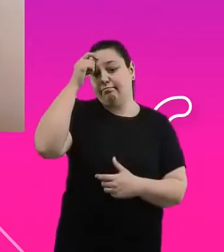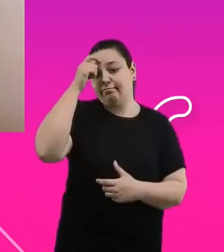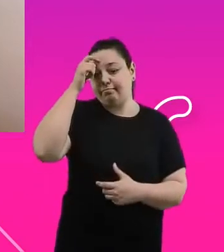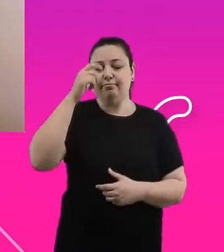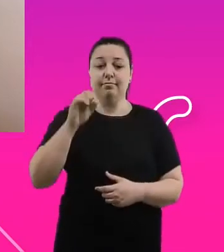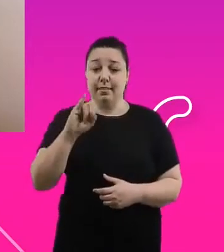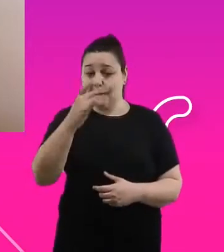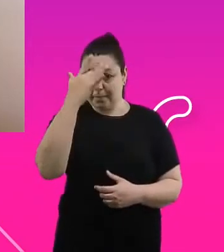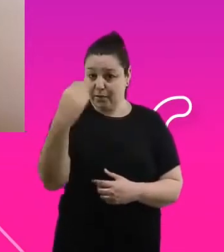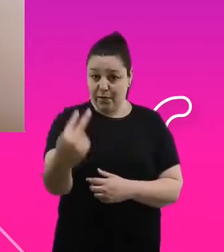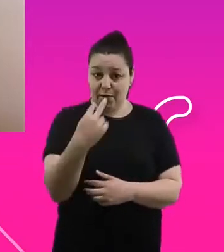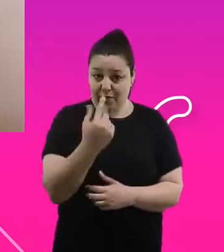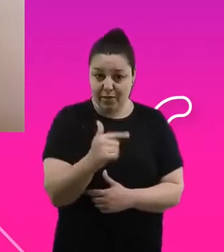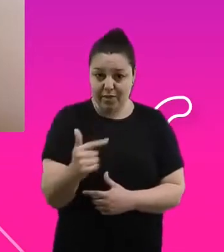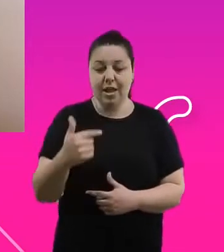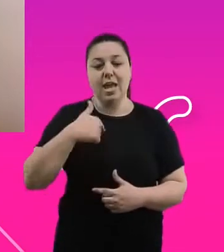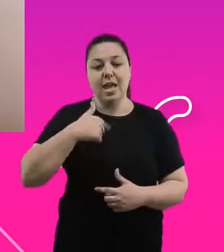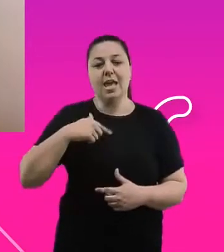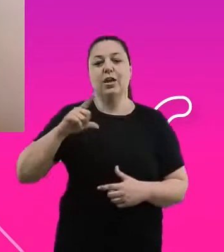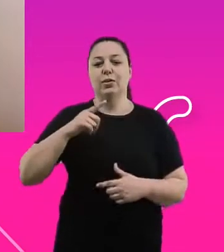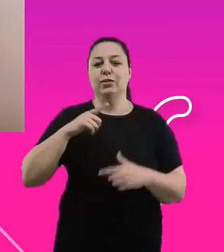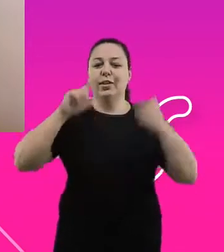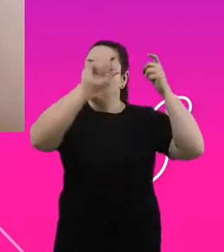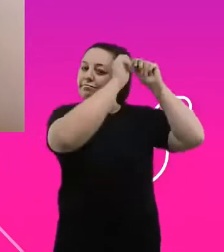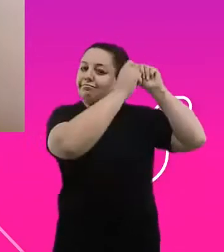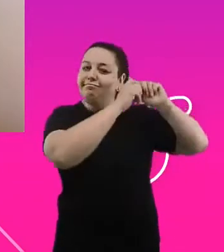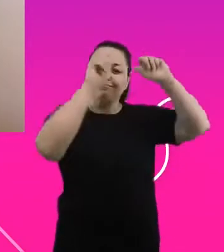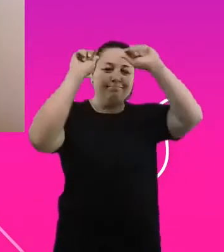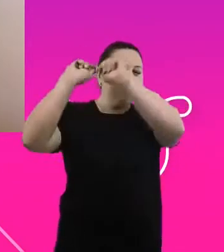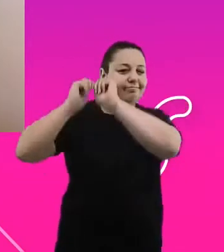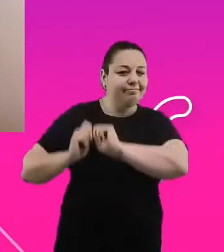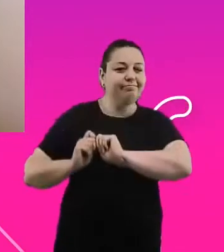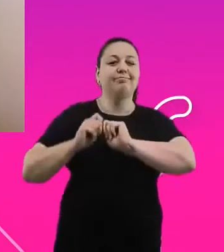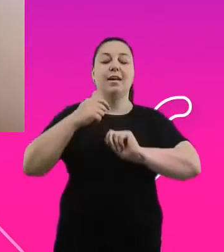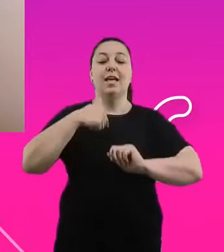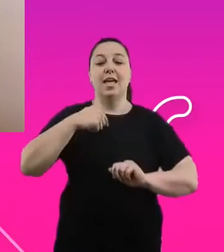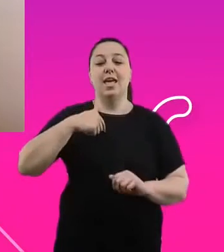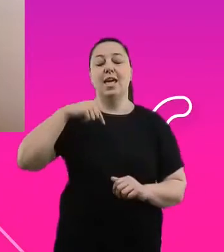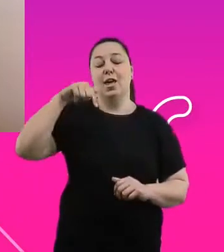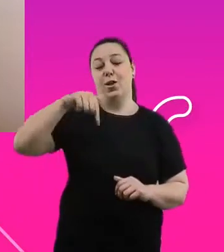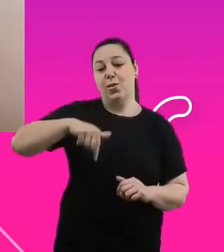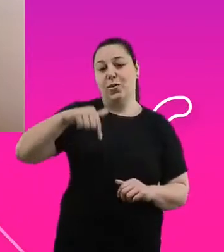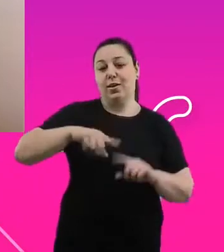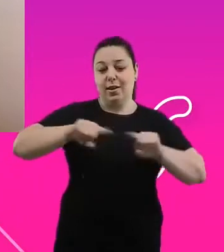estou vestindo uma blusa vermelha e no fundo branco no meu quarto aqui em Salvador.